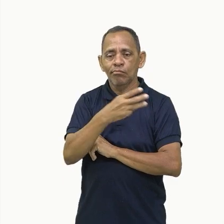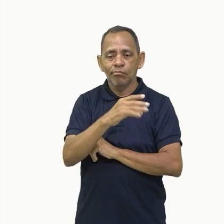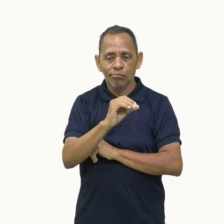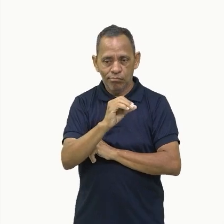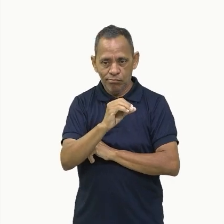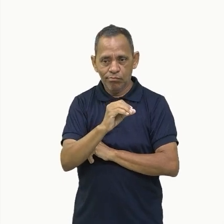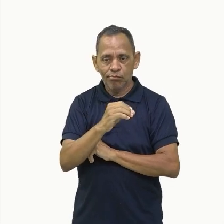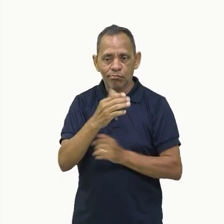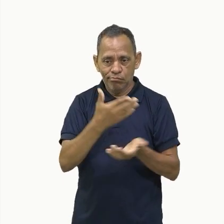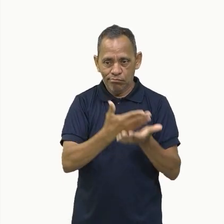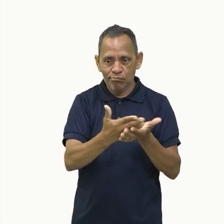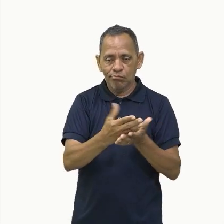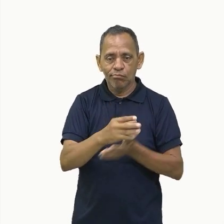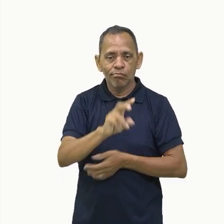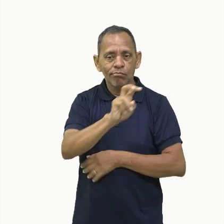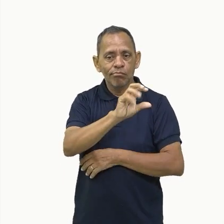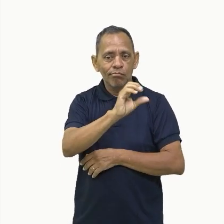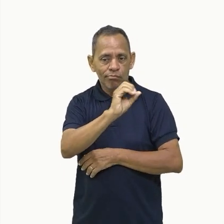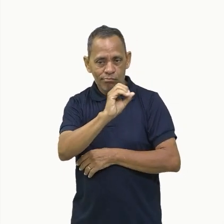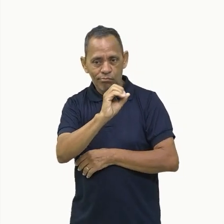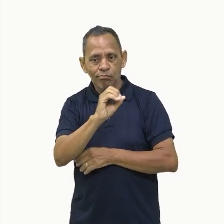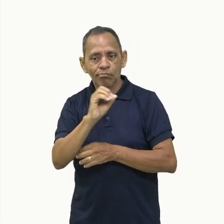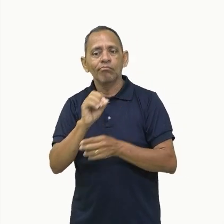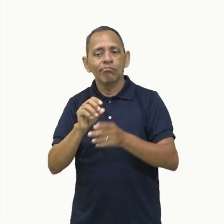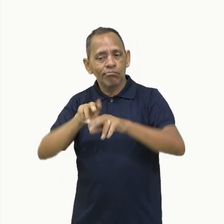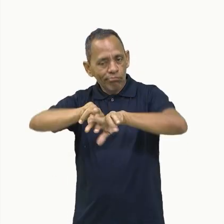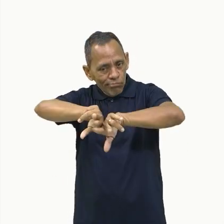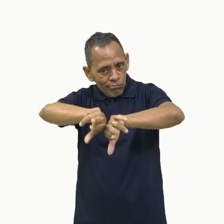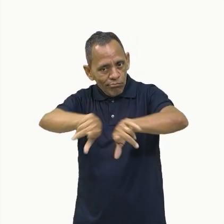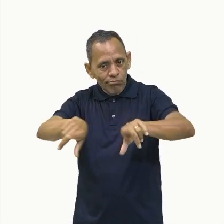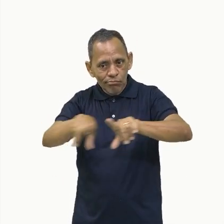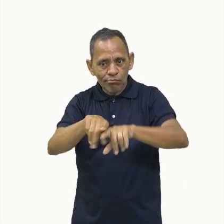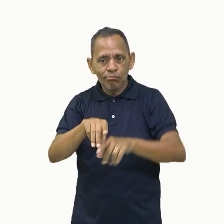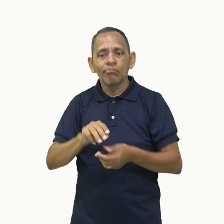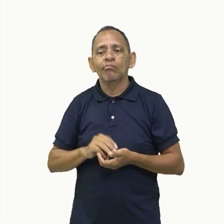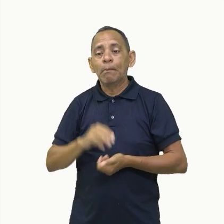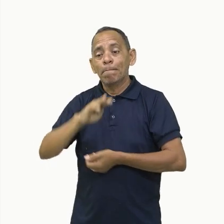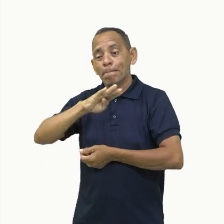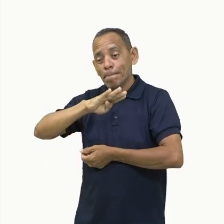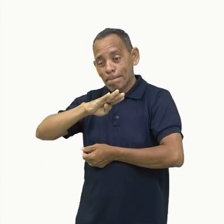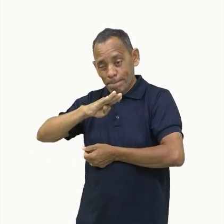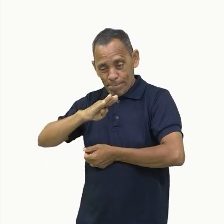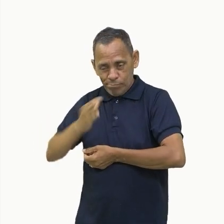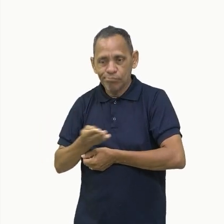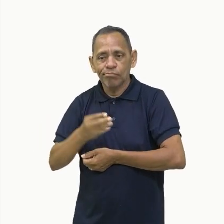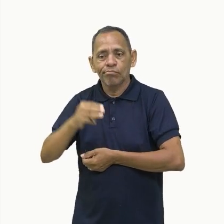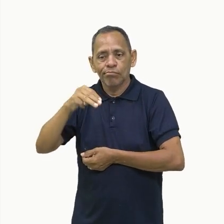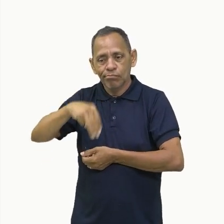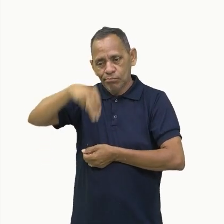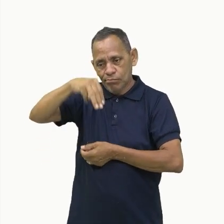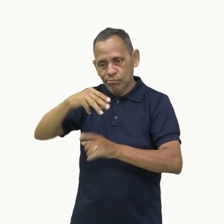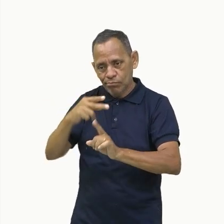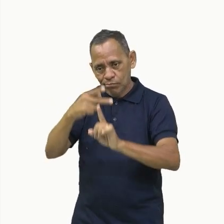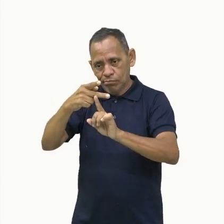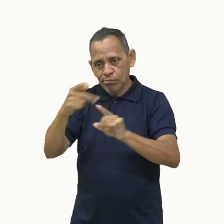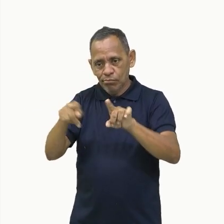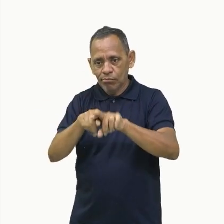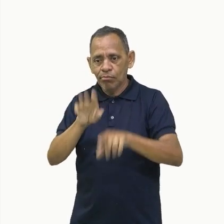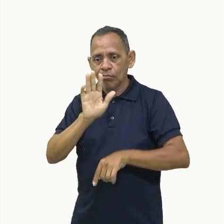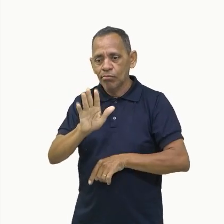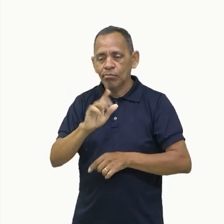começando com 50 essa extração, né, 50 bilhões de metros cúbicos por ano, porém chega aí